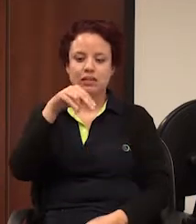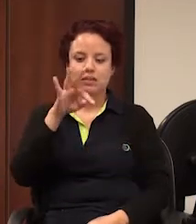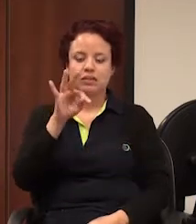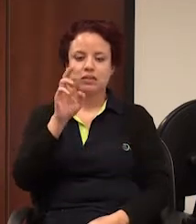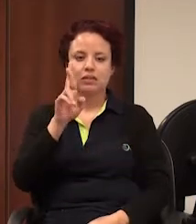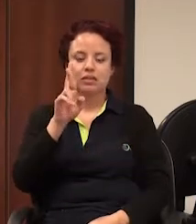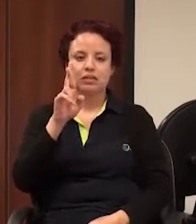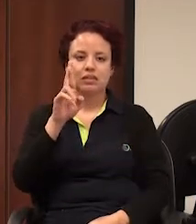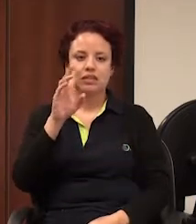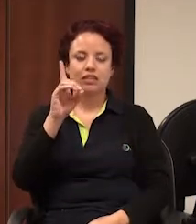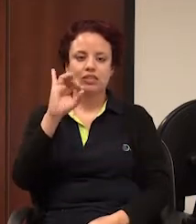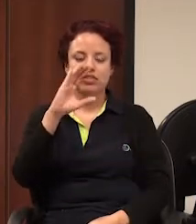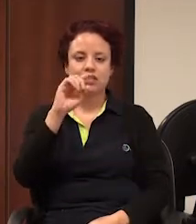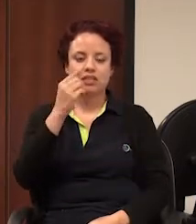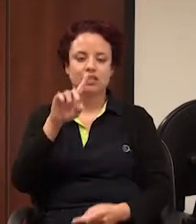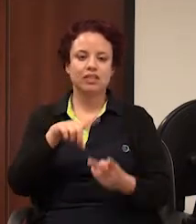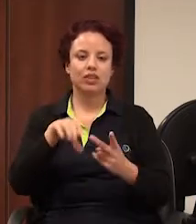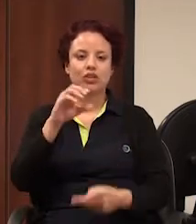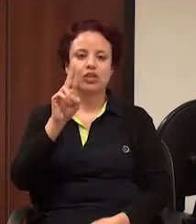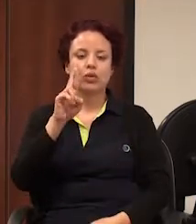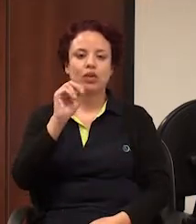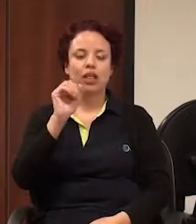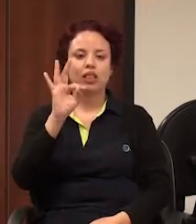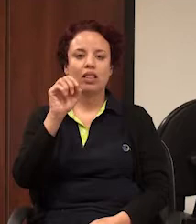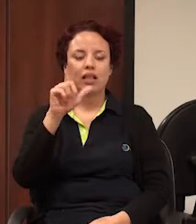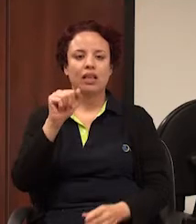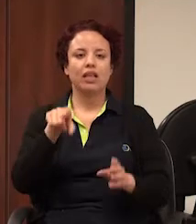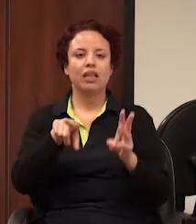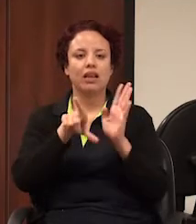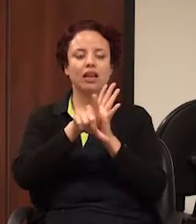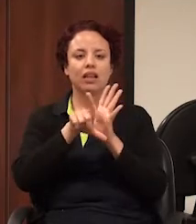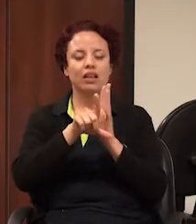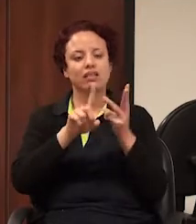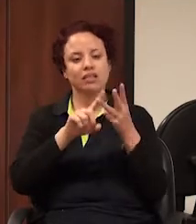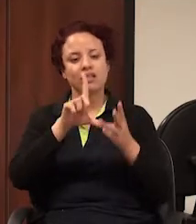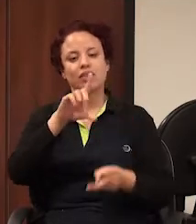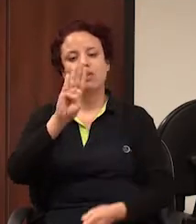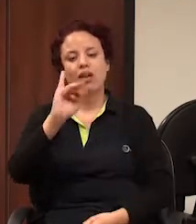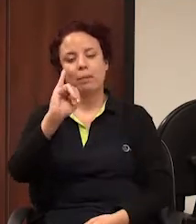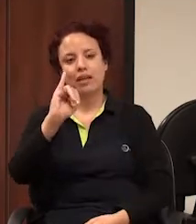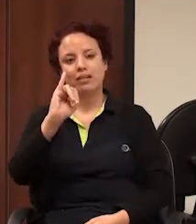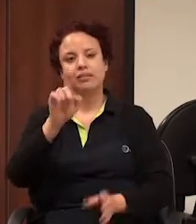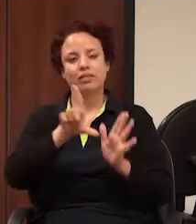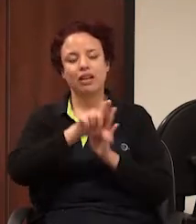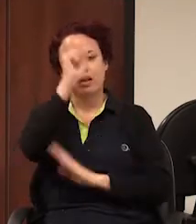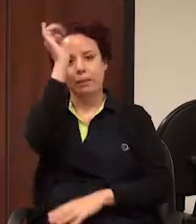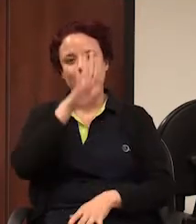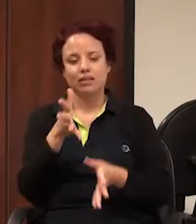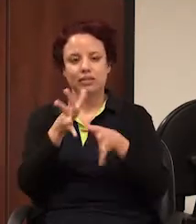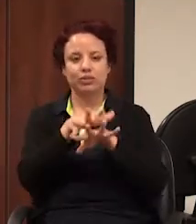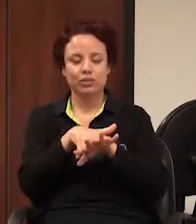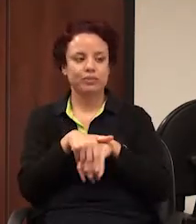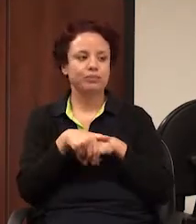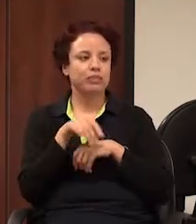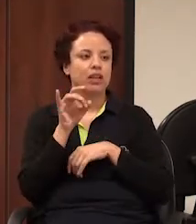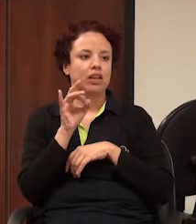tela e as modernidades trazidas aí pela Lei Brasileira de Inclusão. Bom, só para